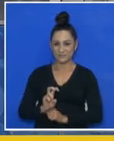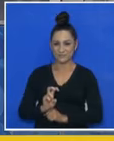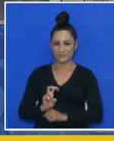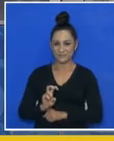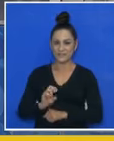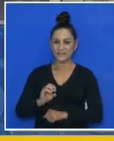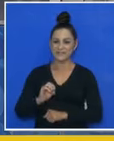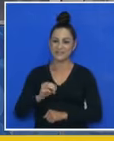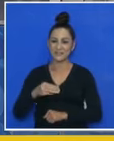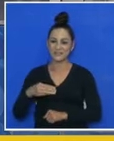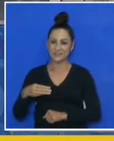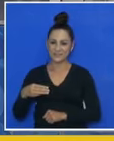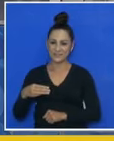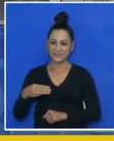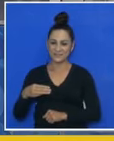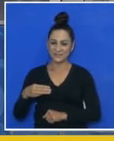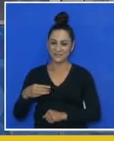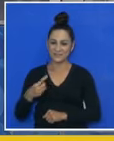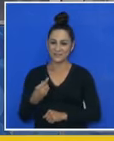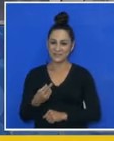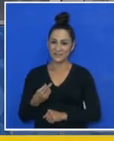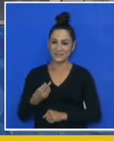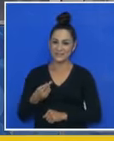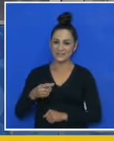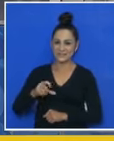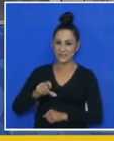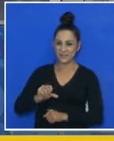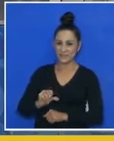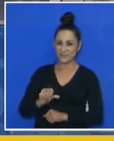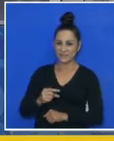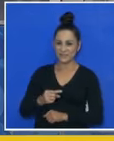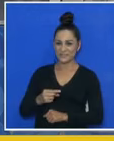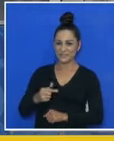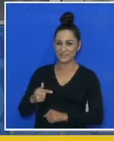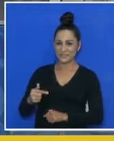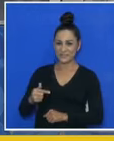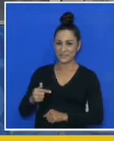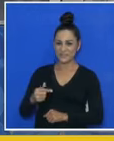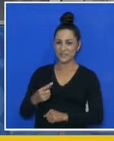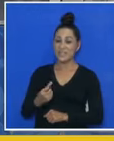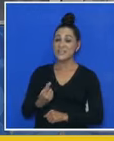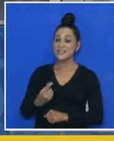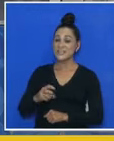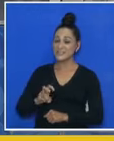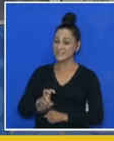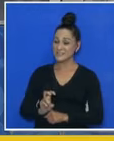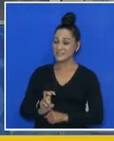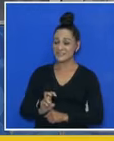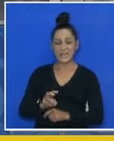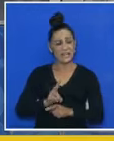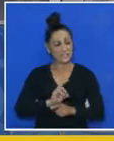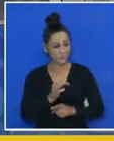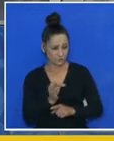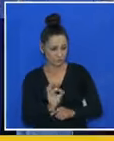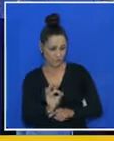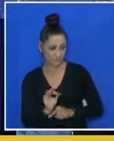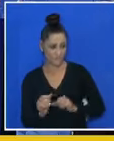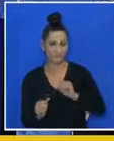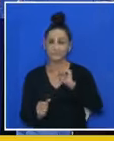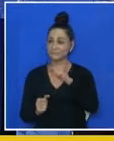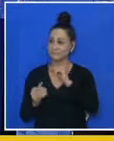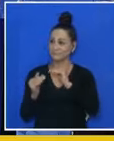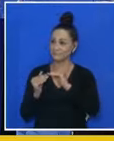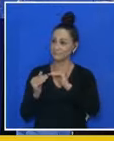05, 03, 19, 17 e 15. As auditoras confirmam?